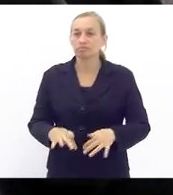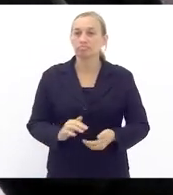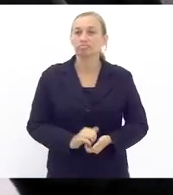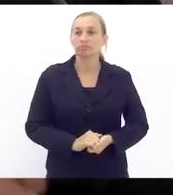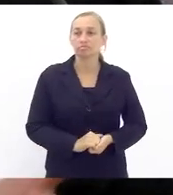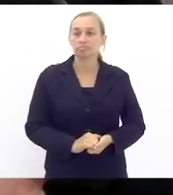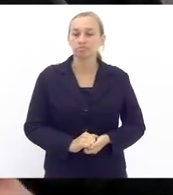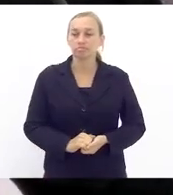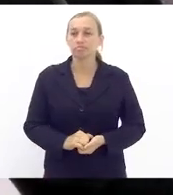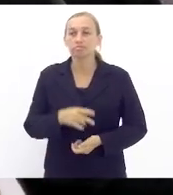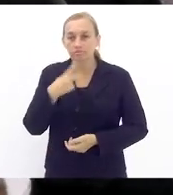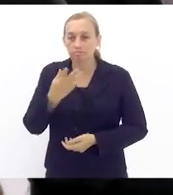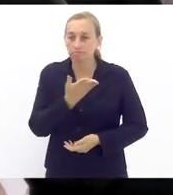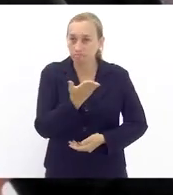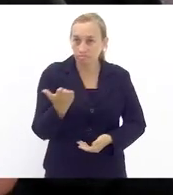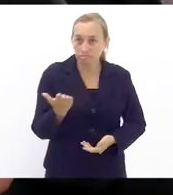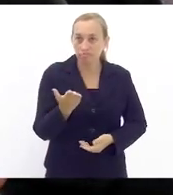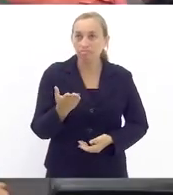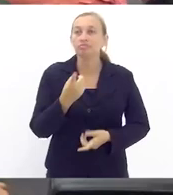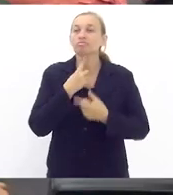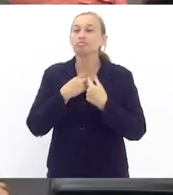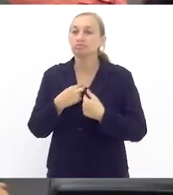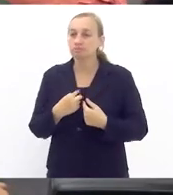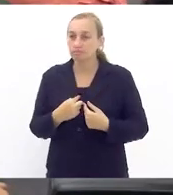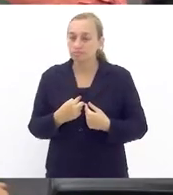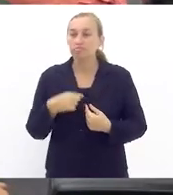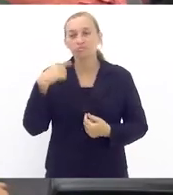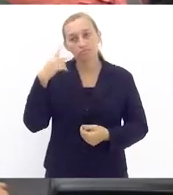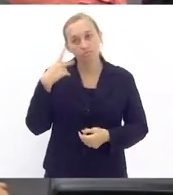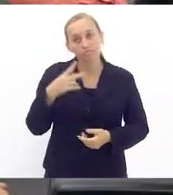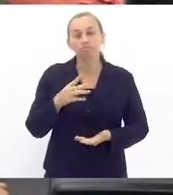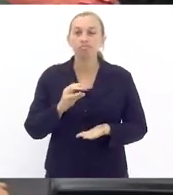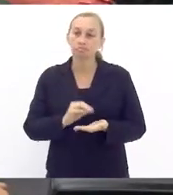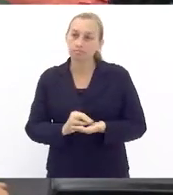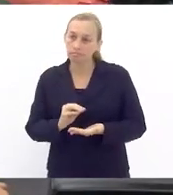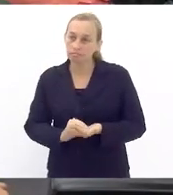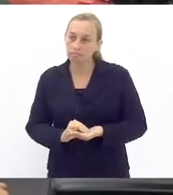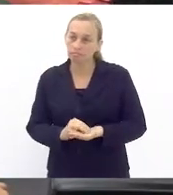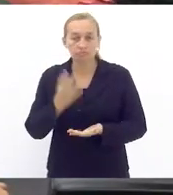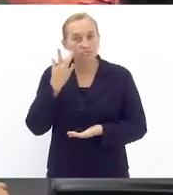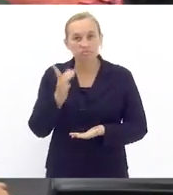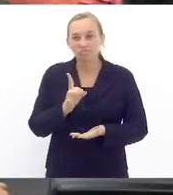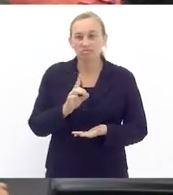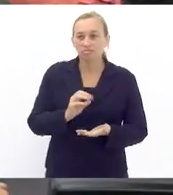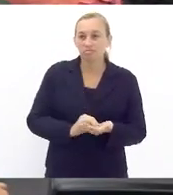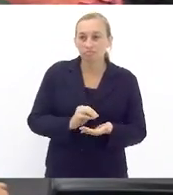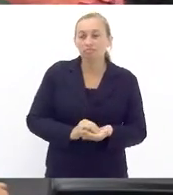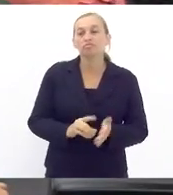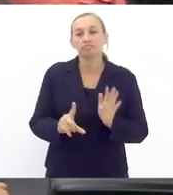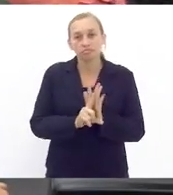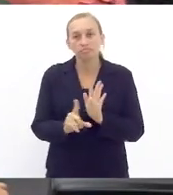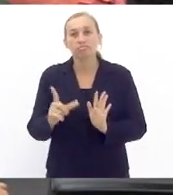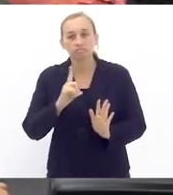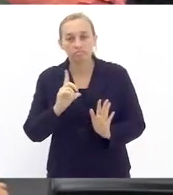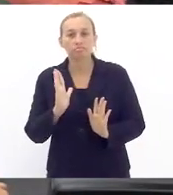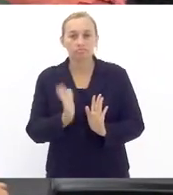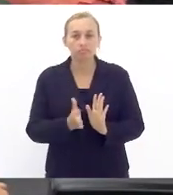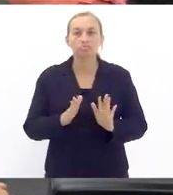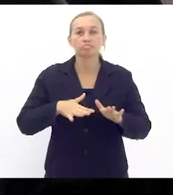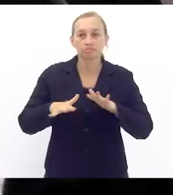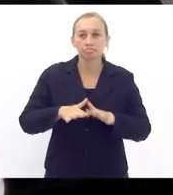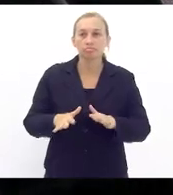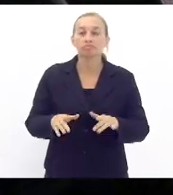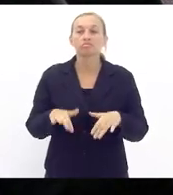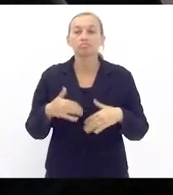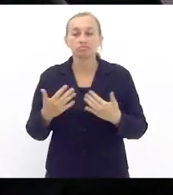como eu falei para vocês vontade política se era o que faltava eu acho que não faltava que já tínhamos leis já tinha movimentos em relação a isso temos